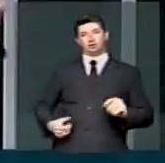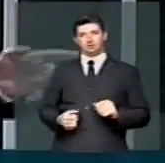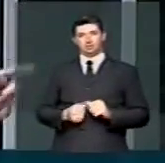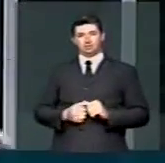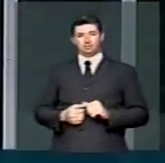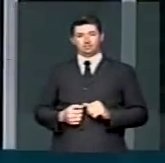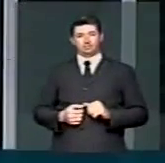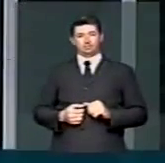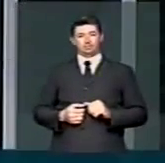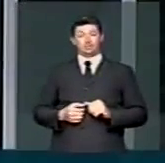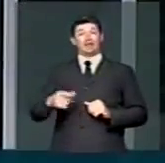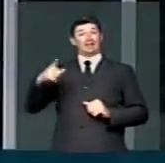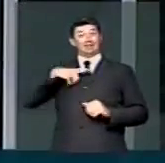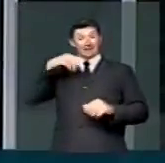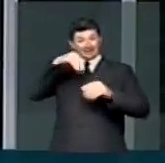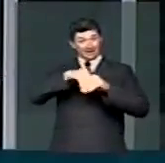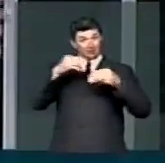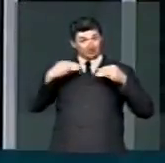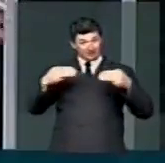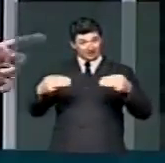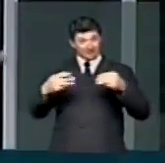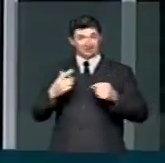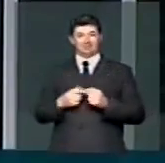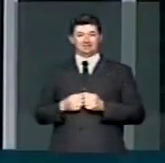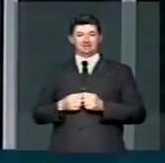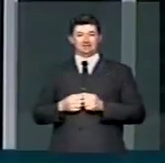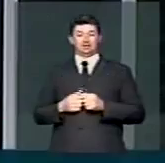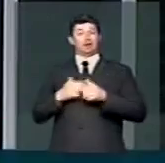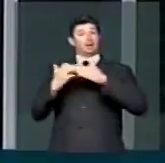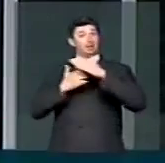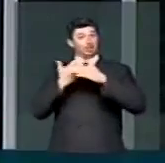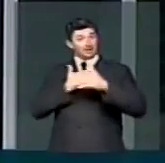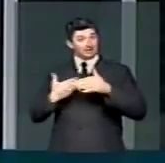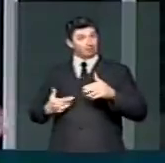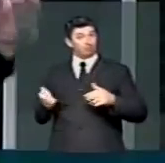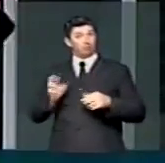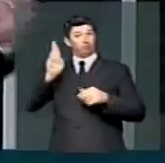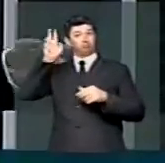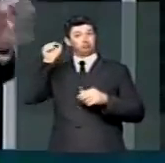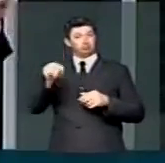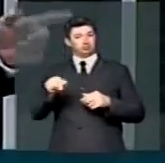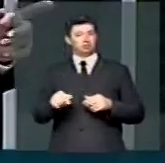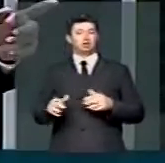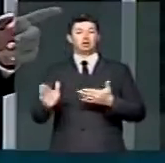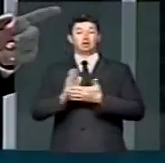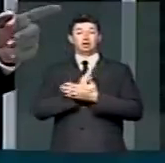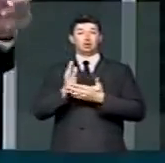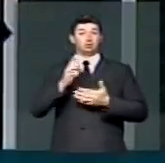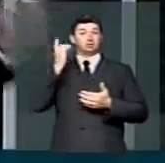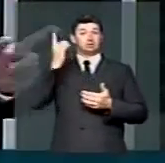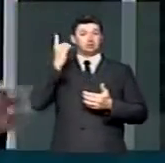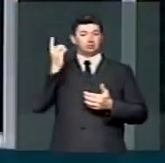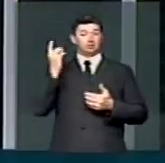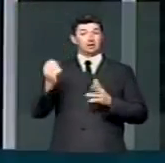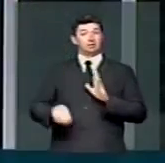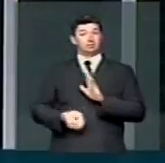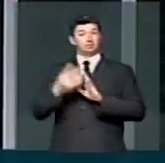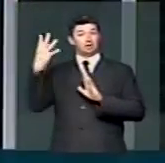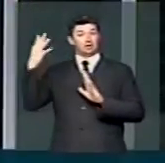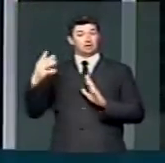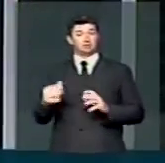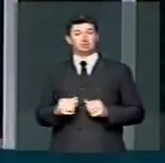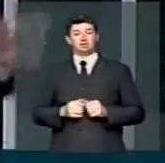que estão nos ministérios, à frente de empresas públicas, e que parlamentares, muitas